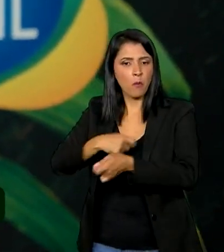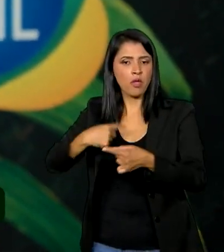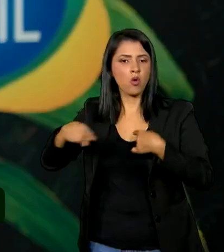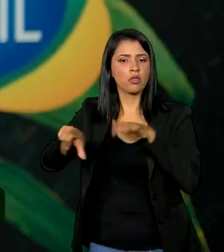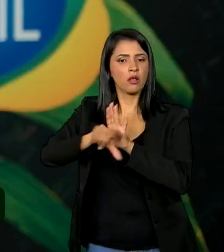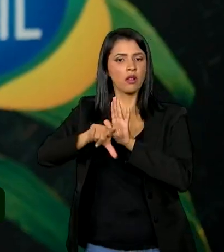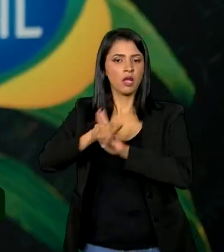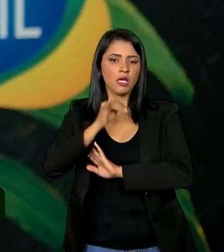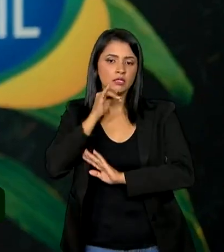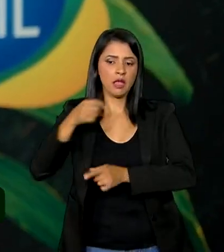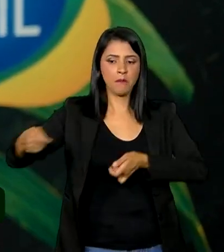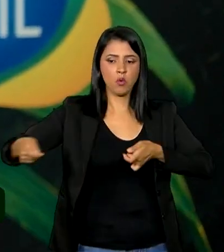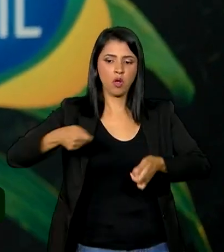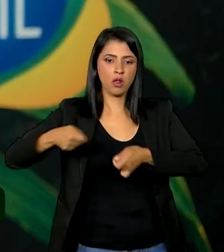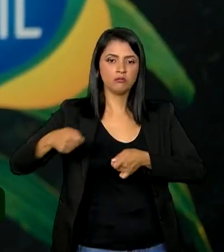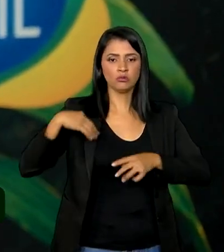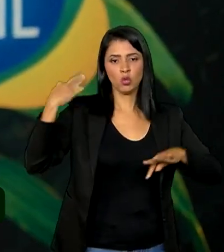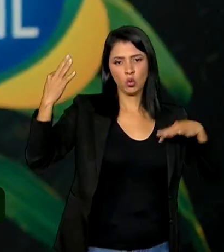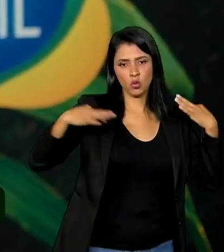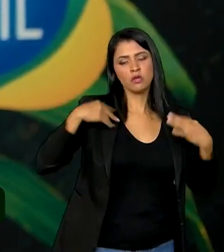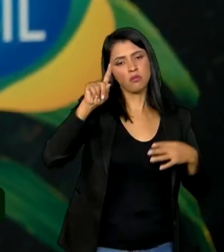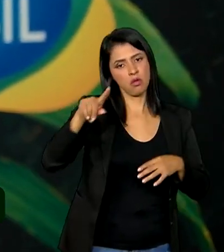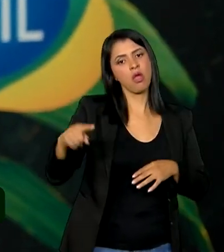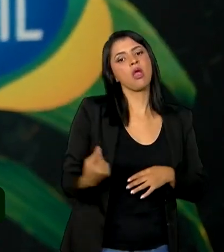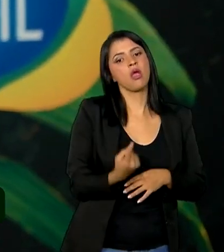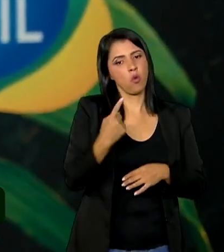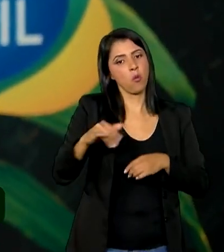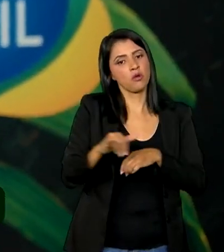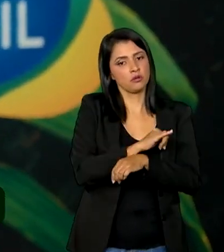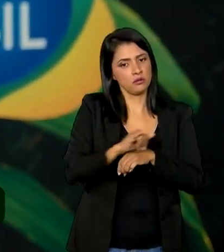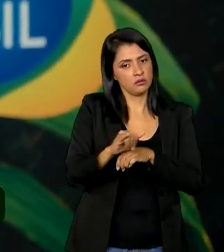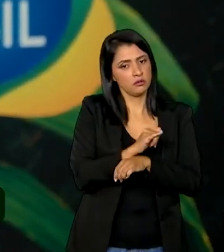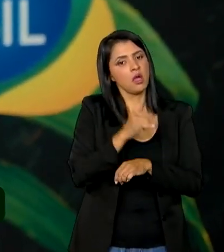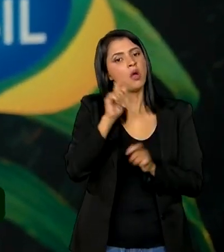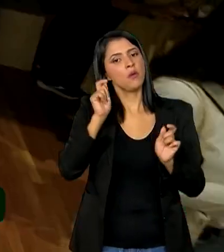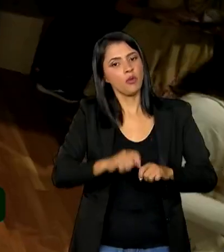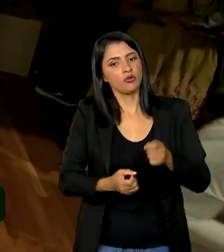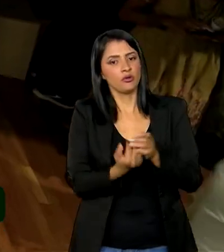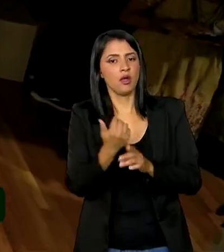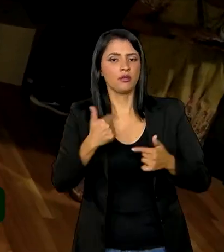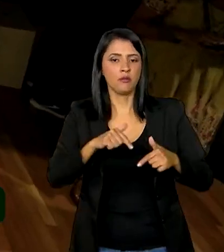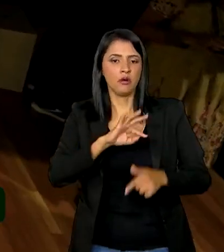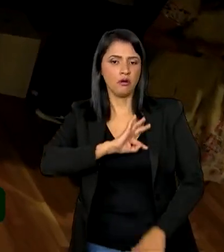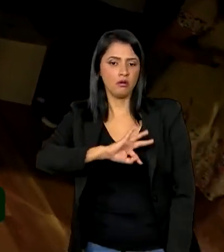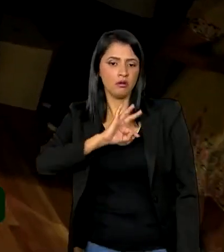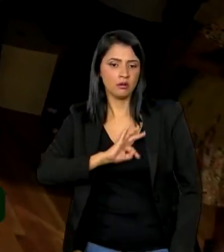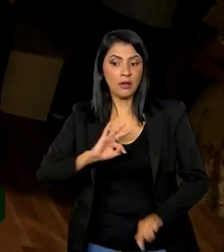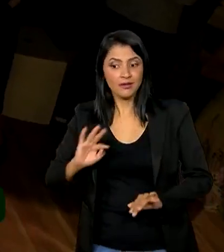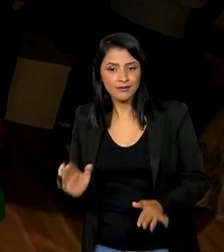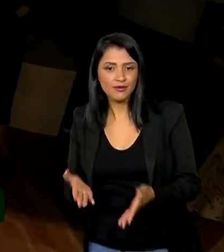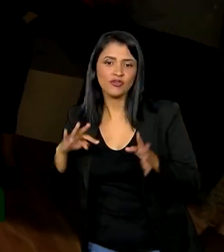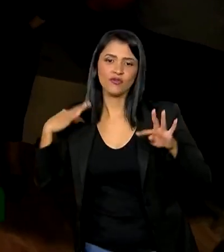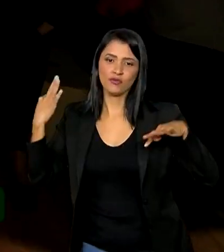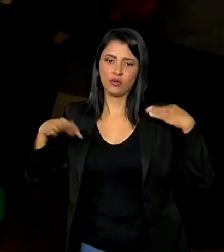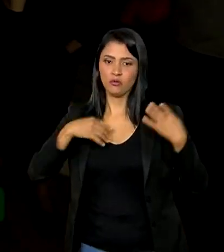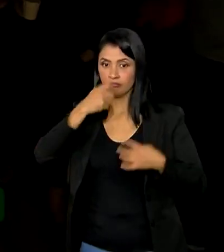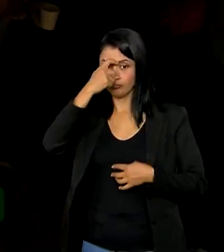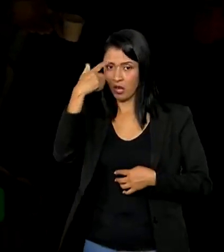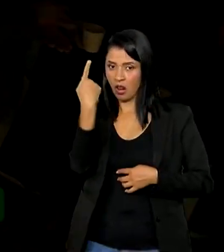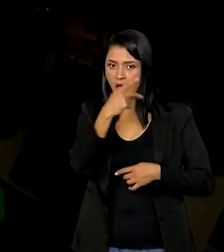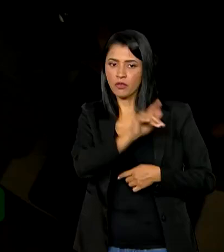na reportagem de Luana Karen. Maior floresta tropical do mundo, repleta de uma